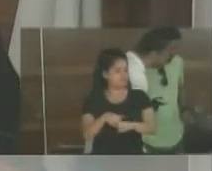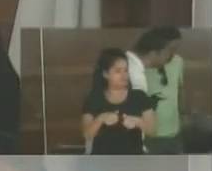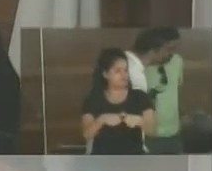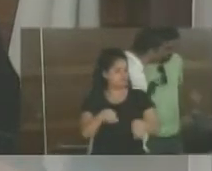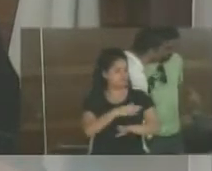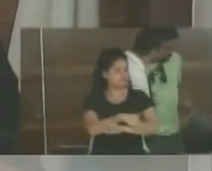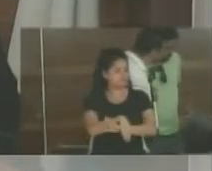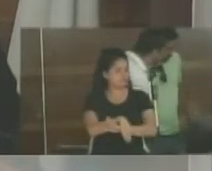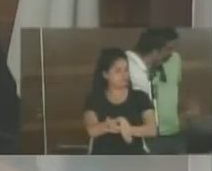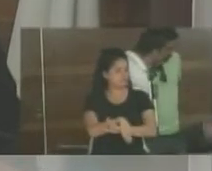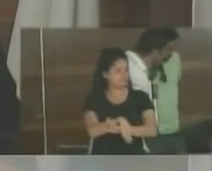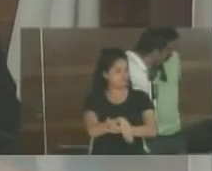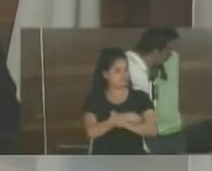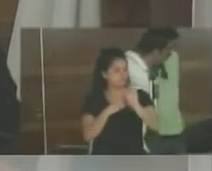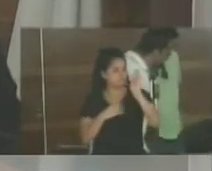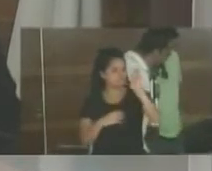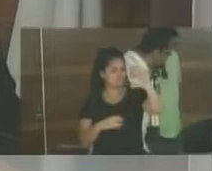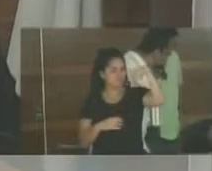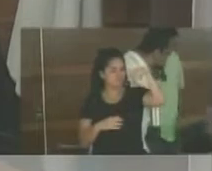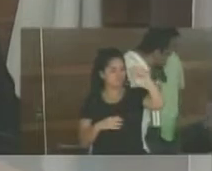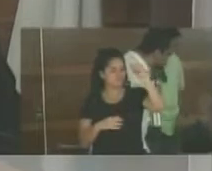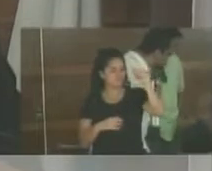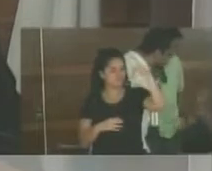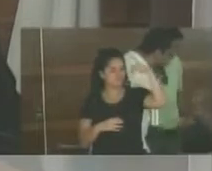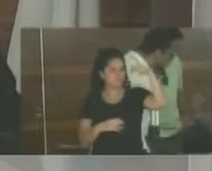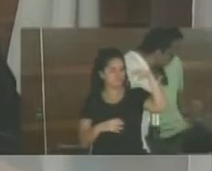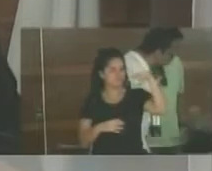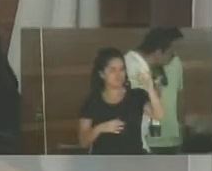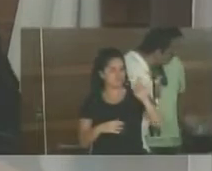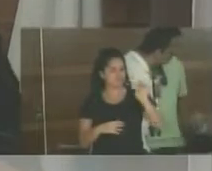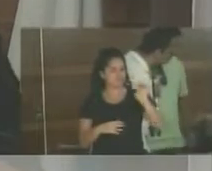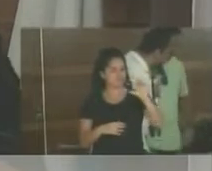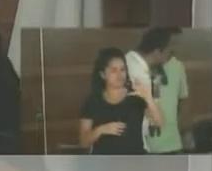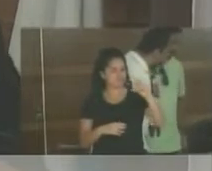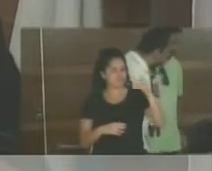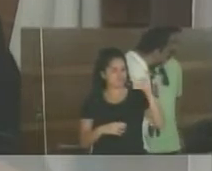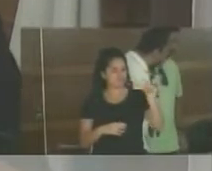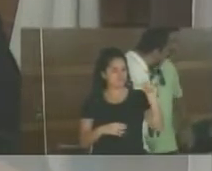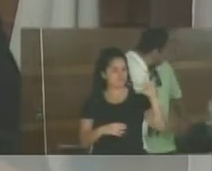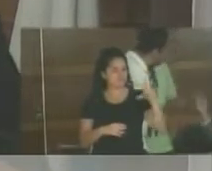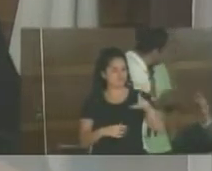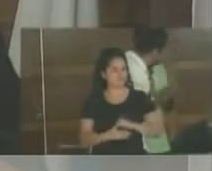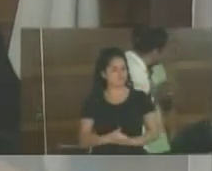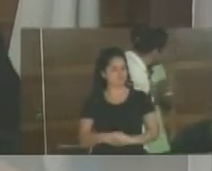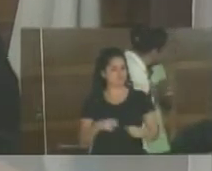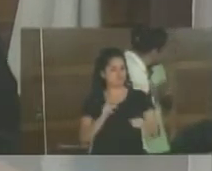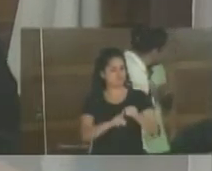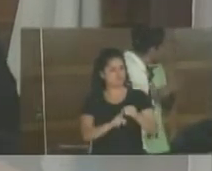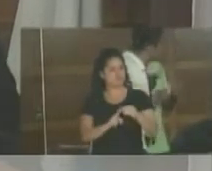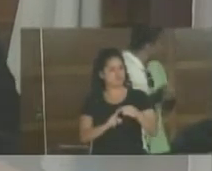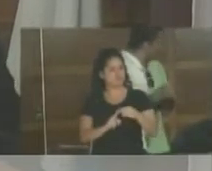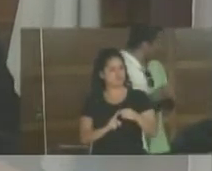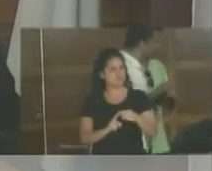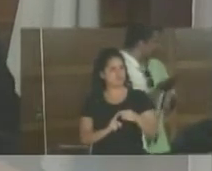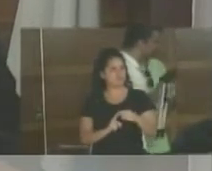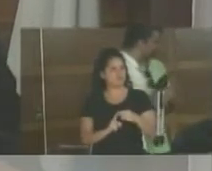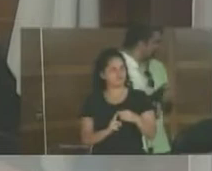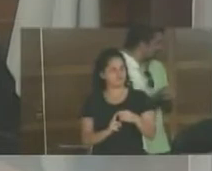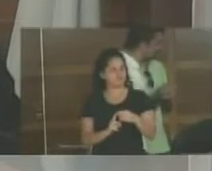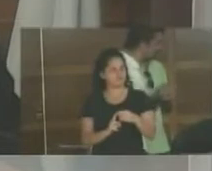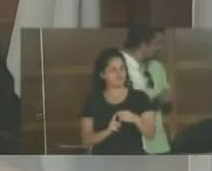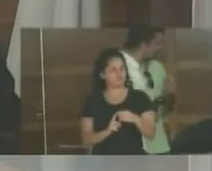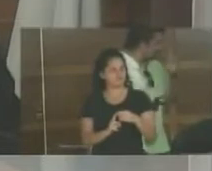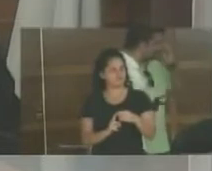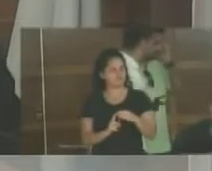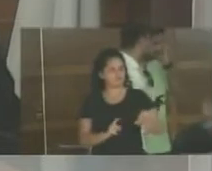rua Marechal Armando de Carvalho Jordão, no bairro lá do